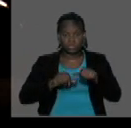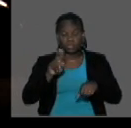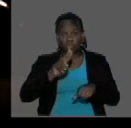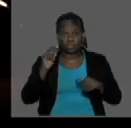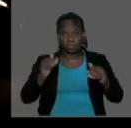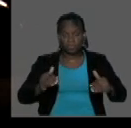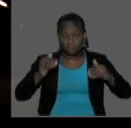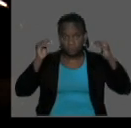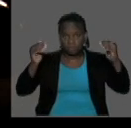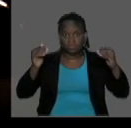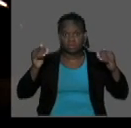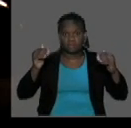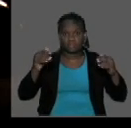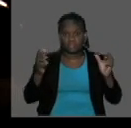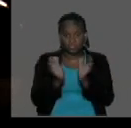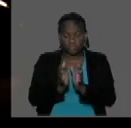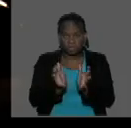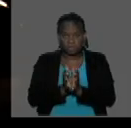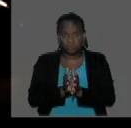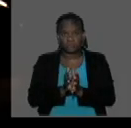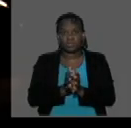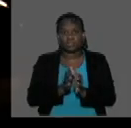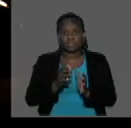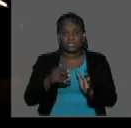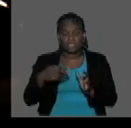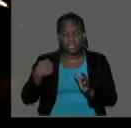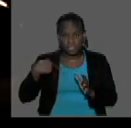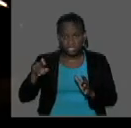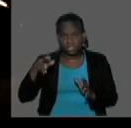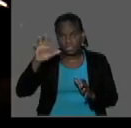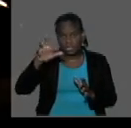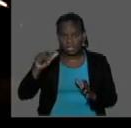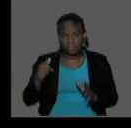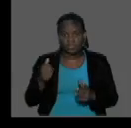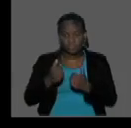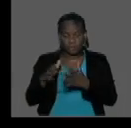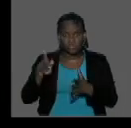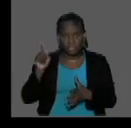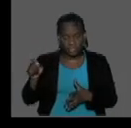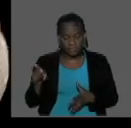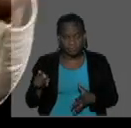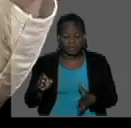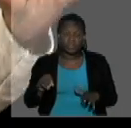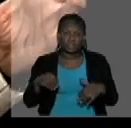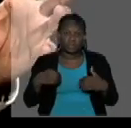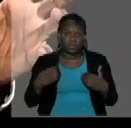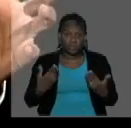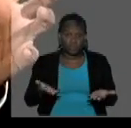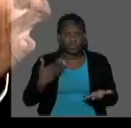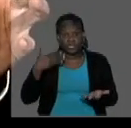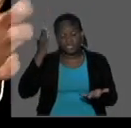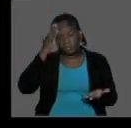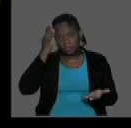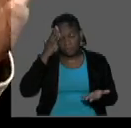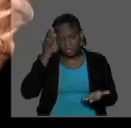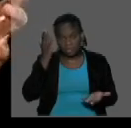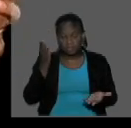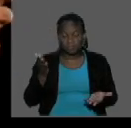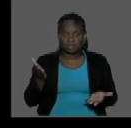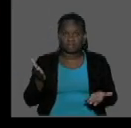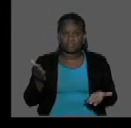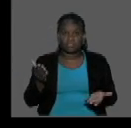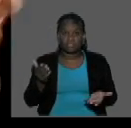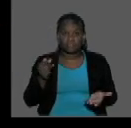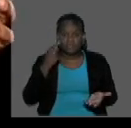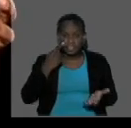de autoridades civilizatórias de matriz africana. Porque ou ela vai saber, ou ele vai